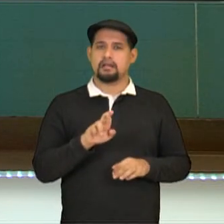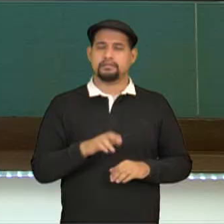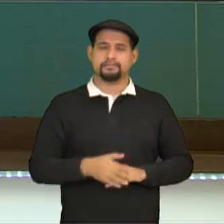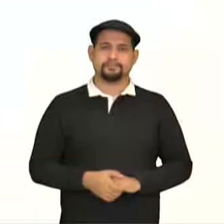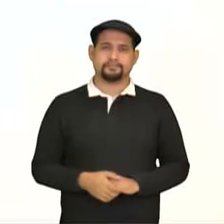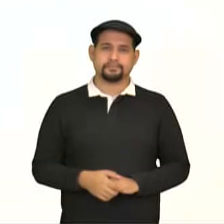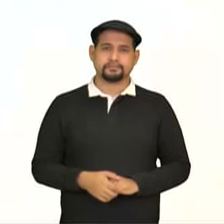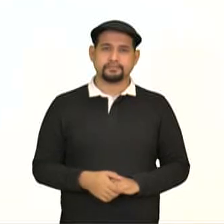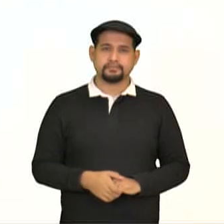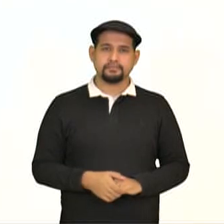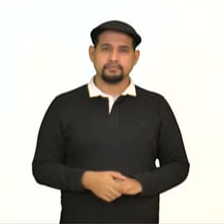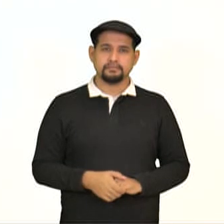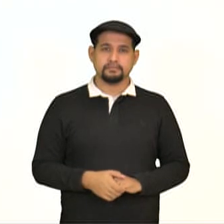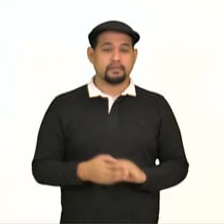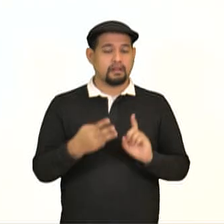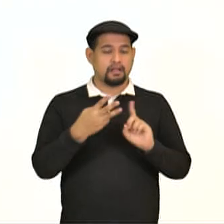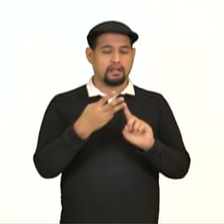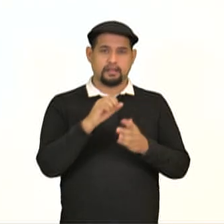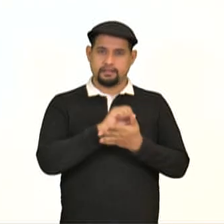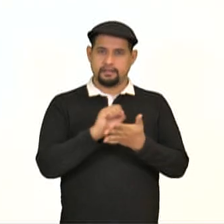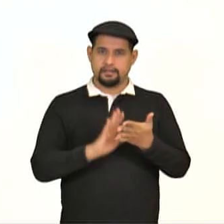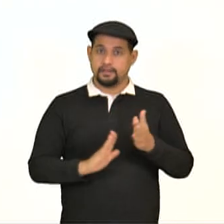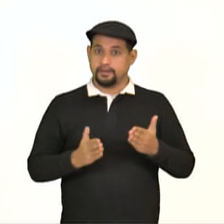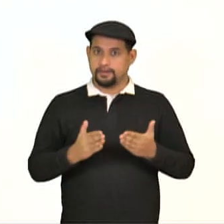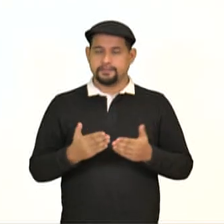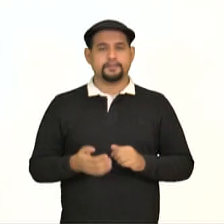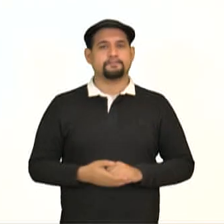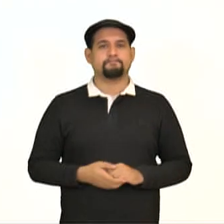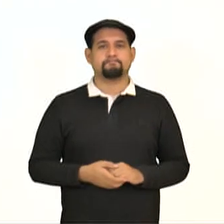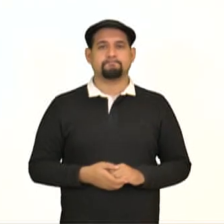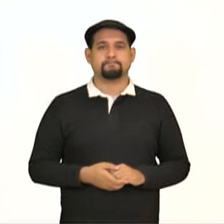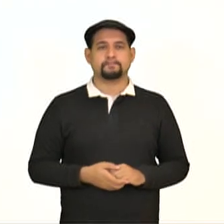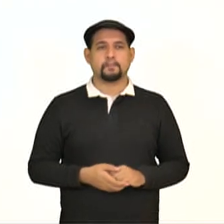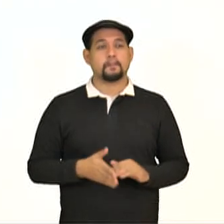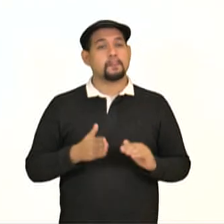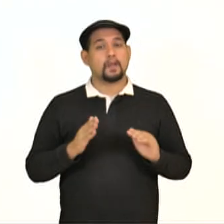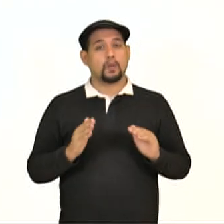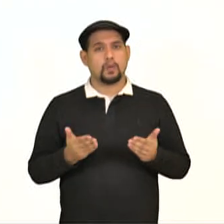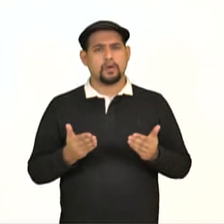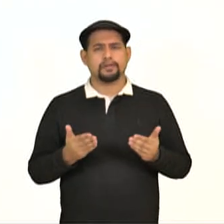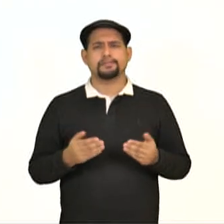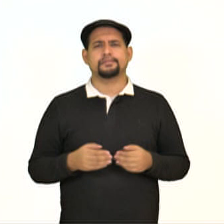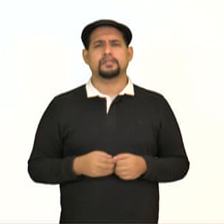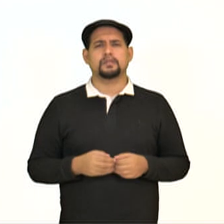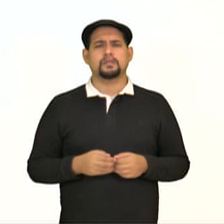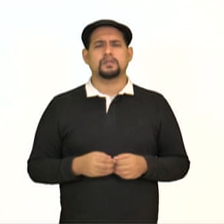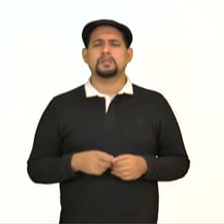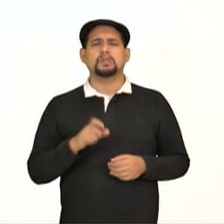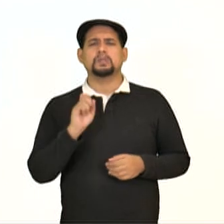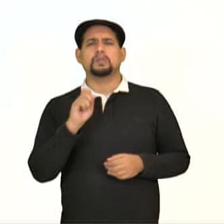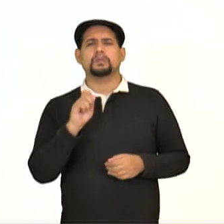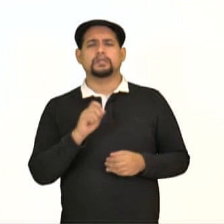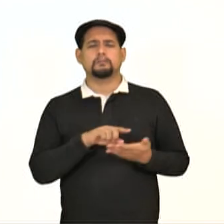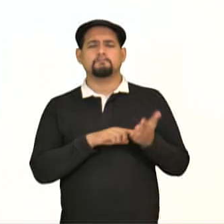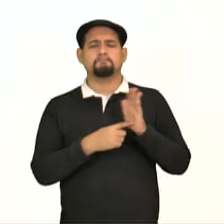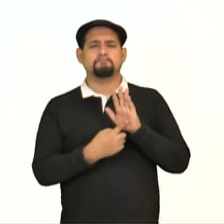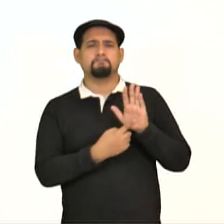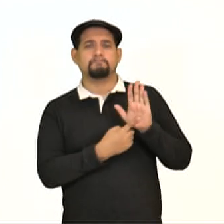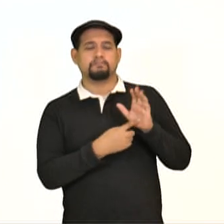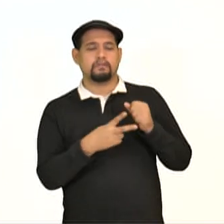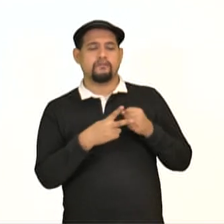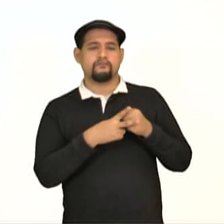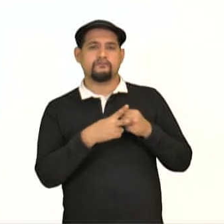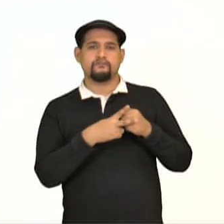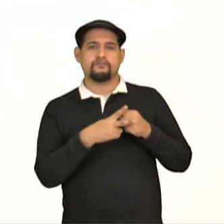ok? Vamos para a terceira atividade agora? Então, ainda neste fragmento, qual o sentido expresso pelos